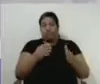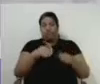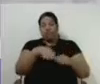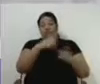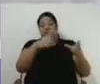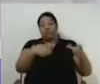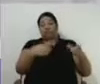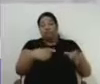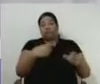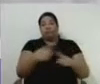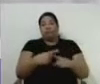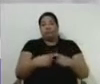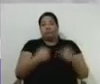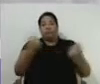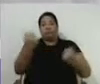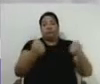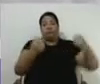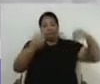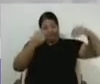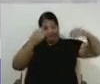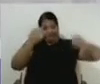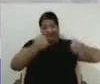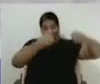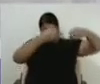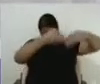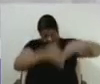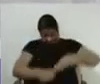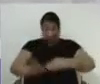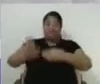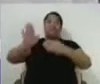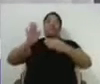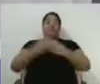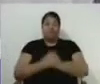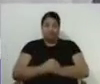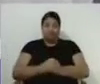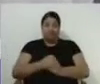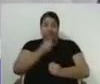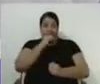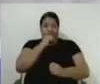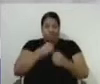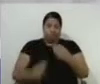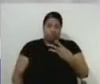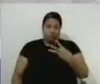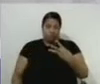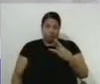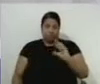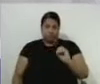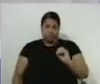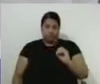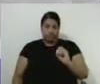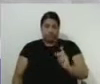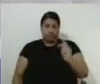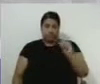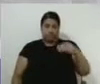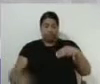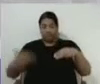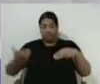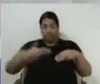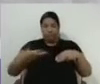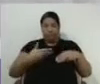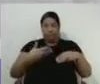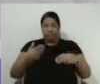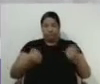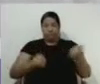o carro bate, se o carro está mais que 30 por horas, ele pode ir até, eu já vi carro indo para a